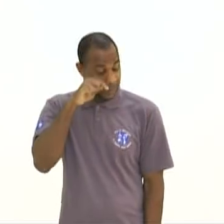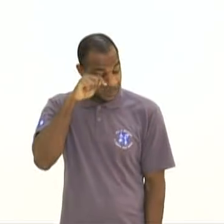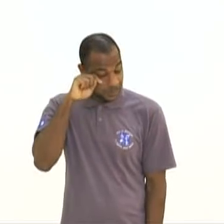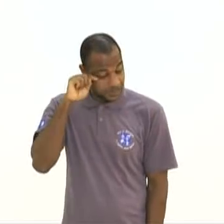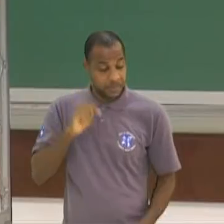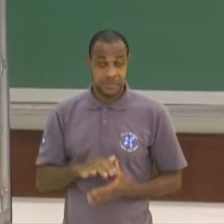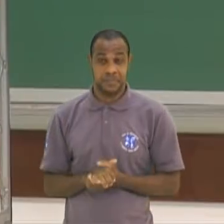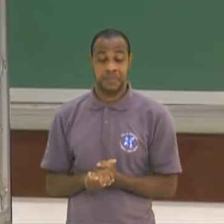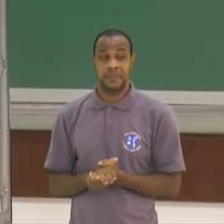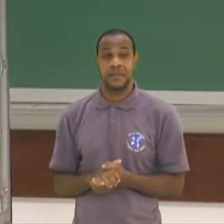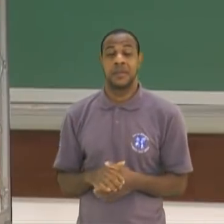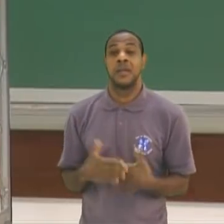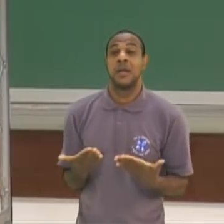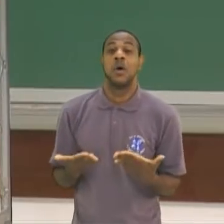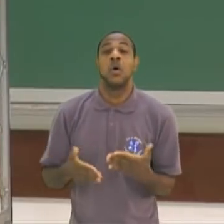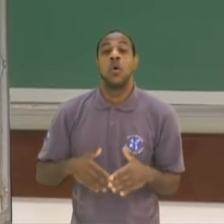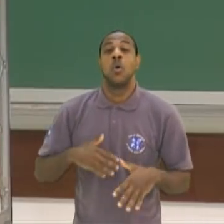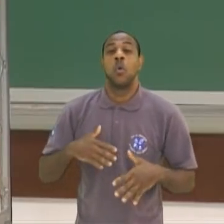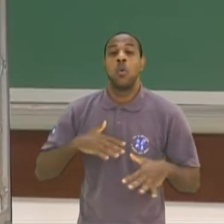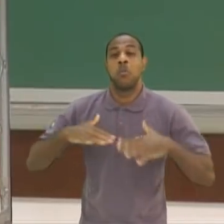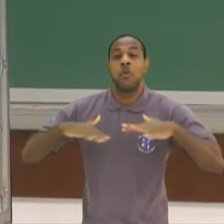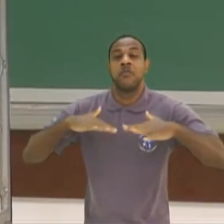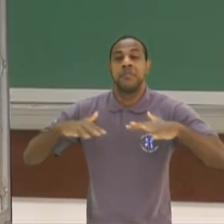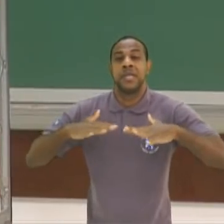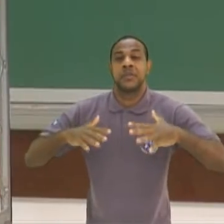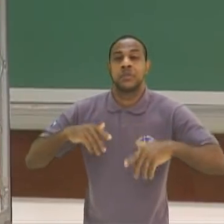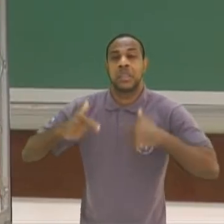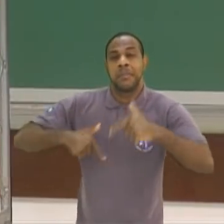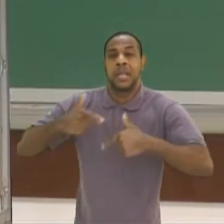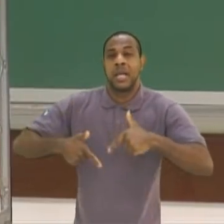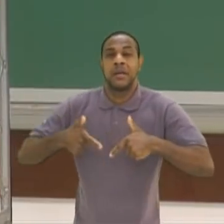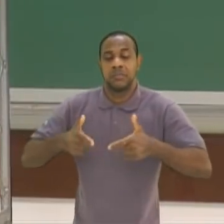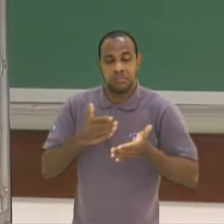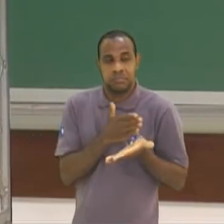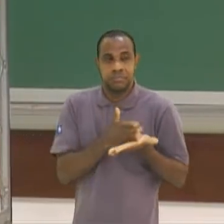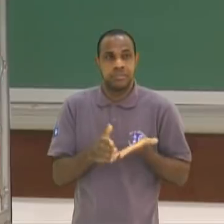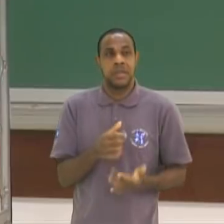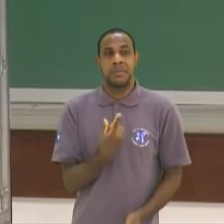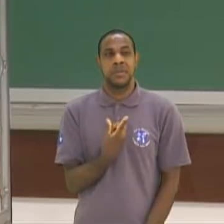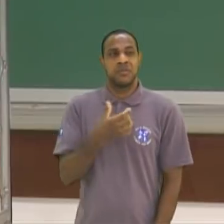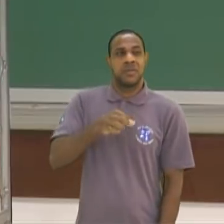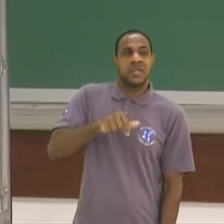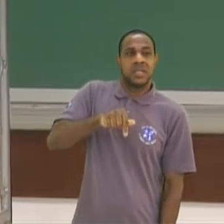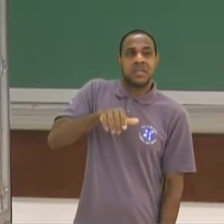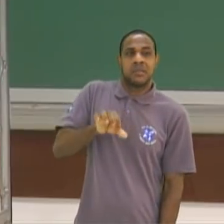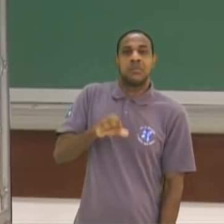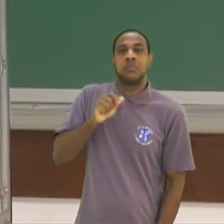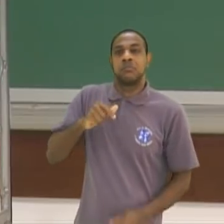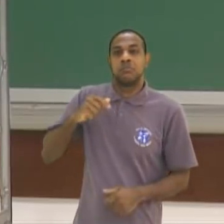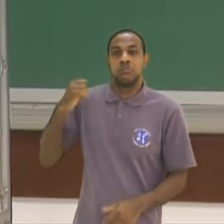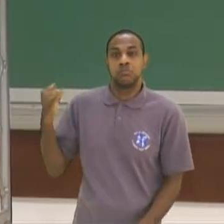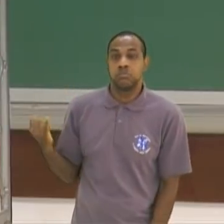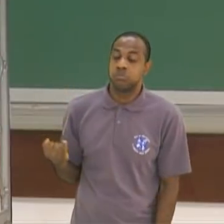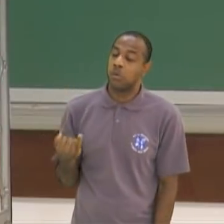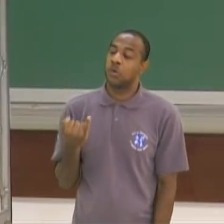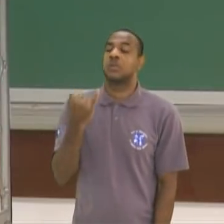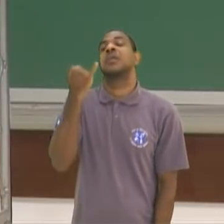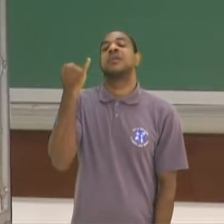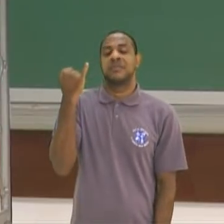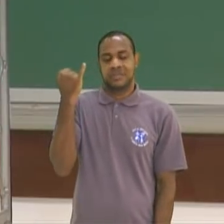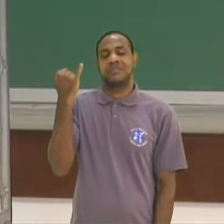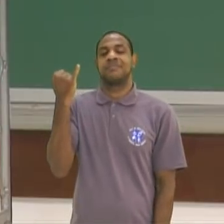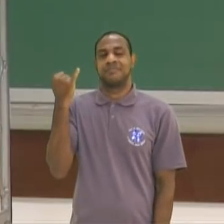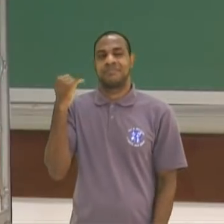o movimento trabalhista no Brasil passou a ser um importante instrumento de contestação ao regime